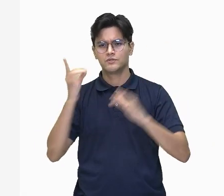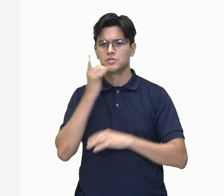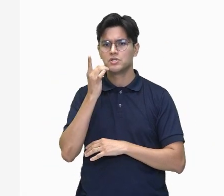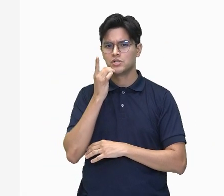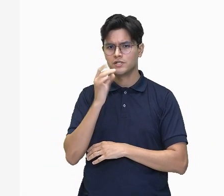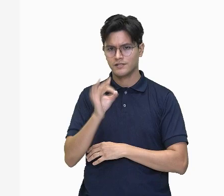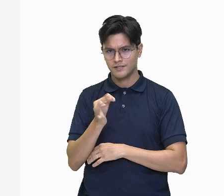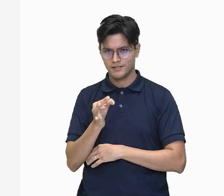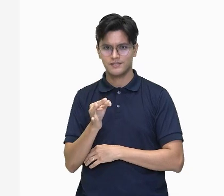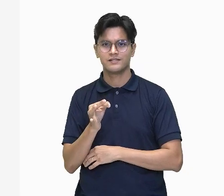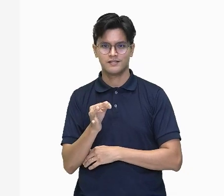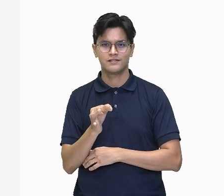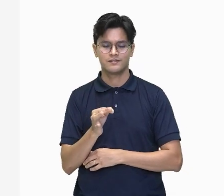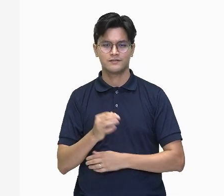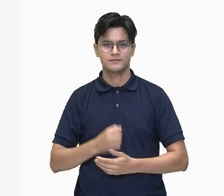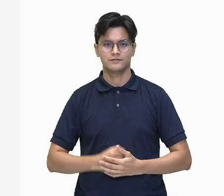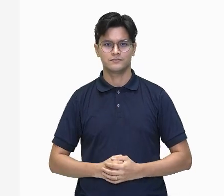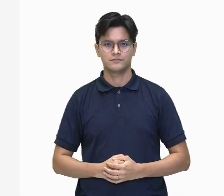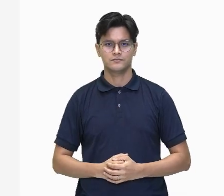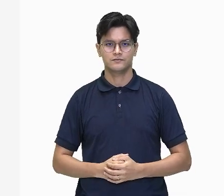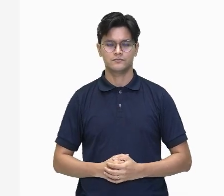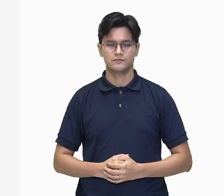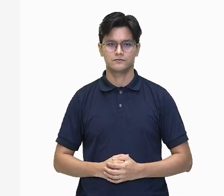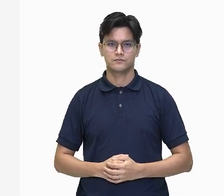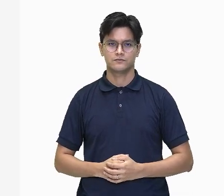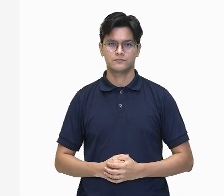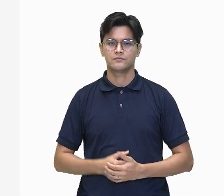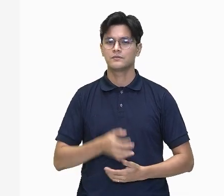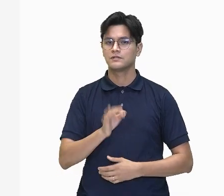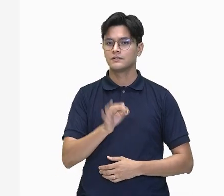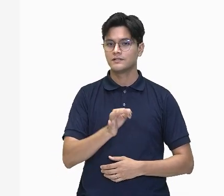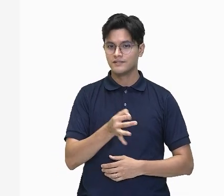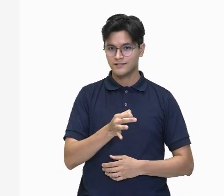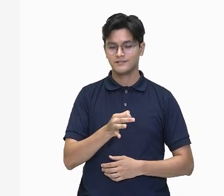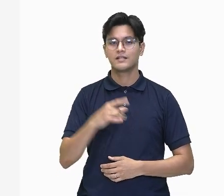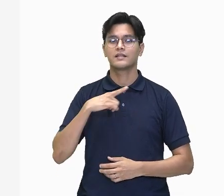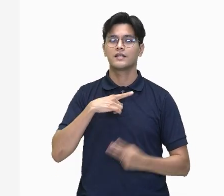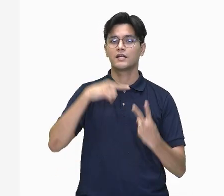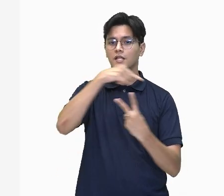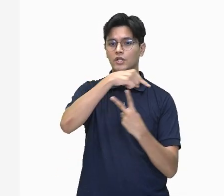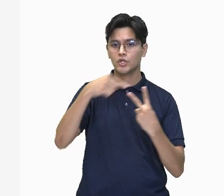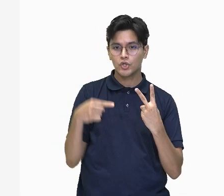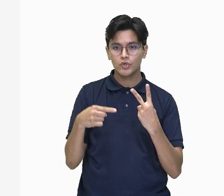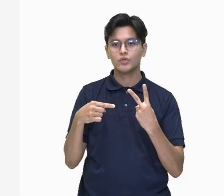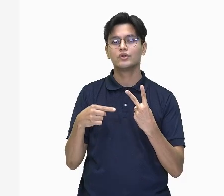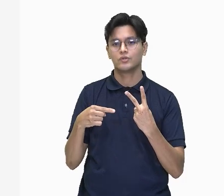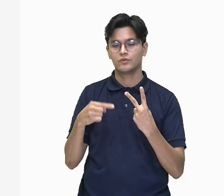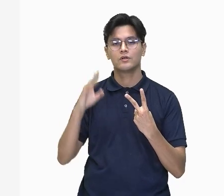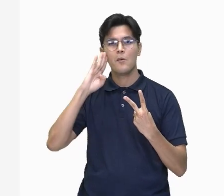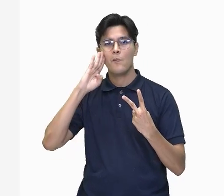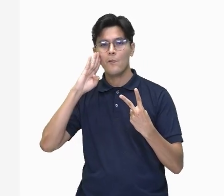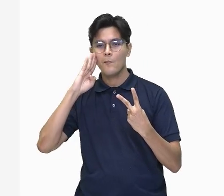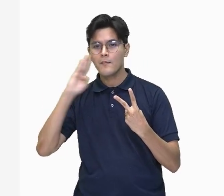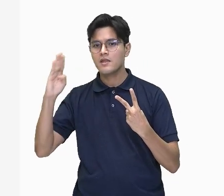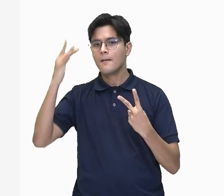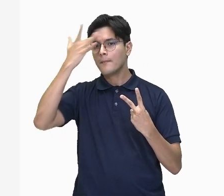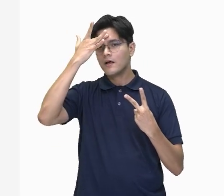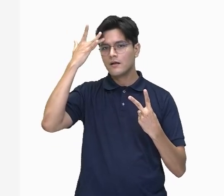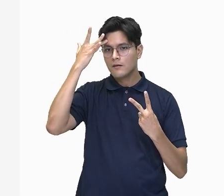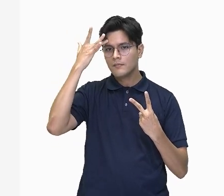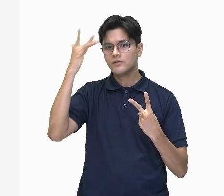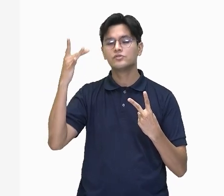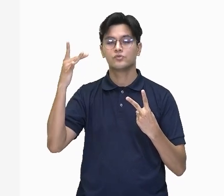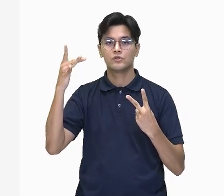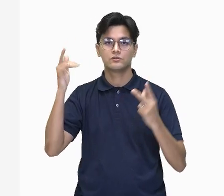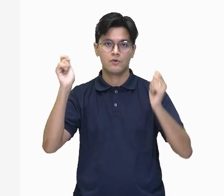tecnologias que moldam a nossa vida até hoje, certo? E dois grandes colaboradores para a compreensão da